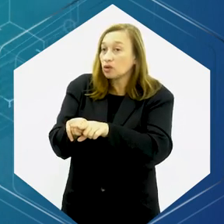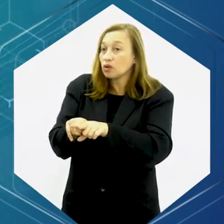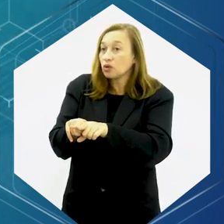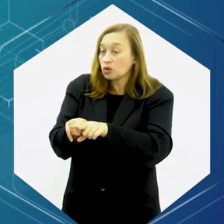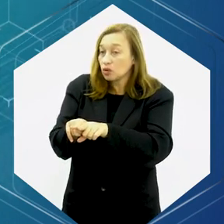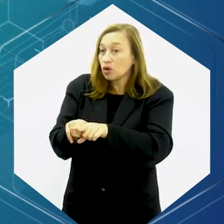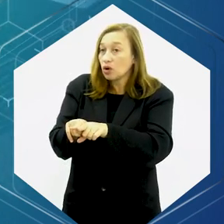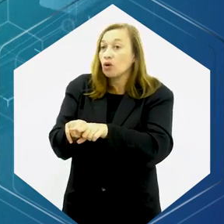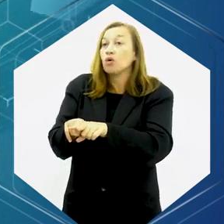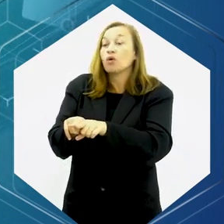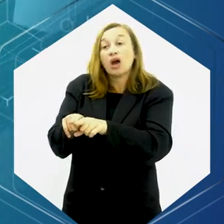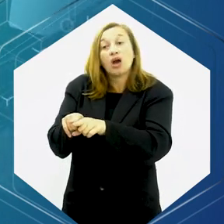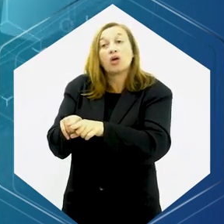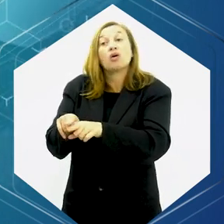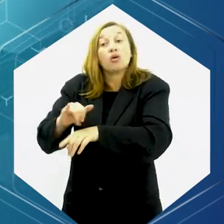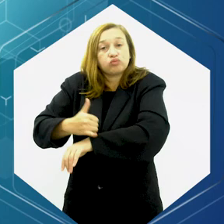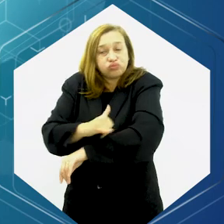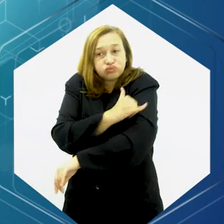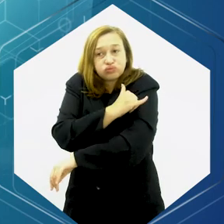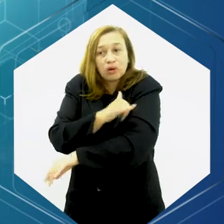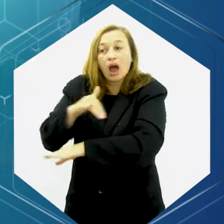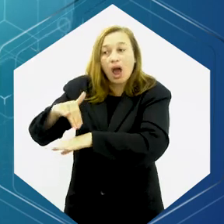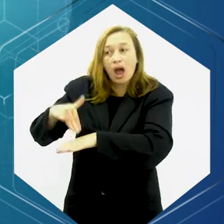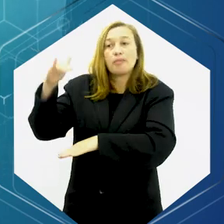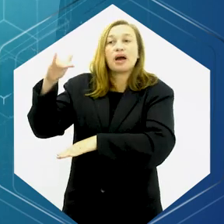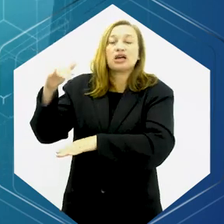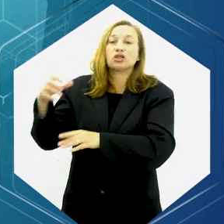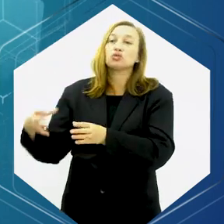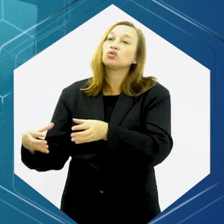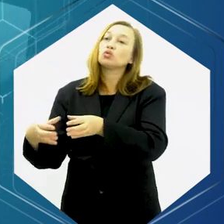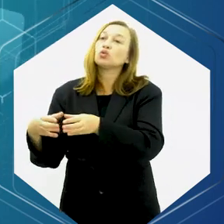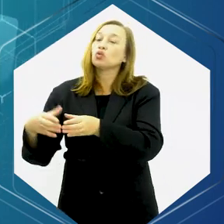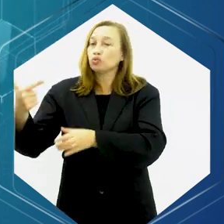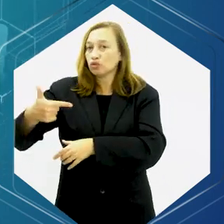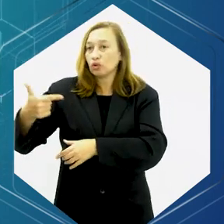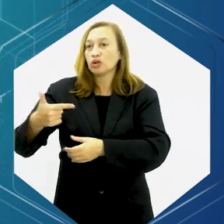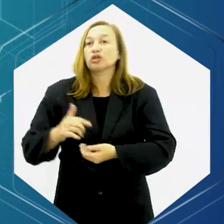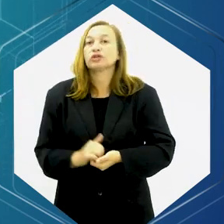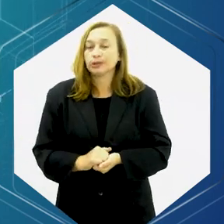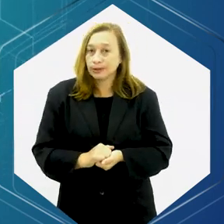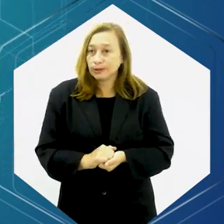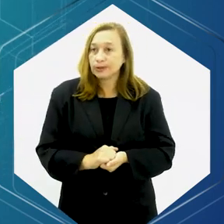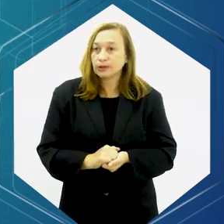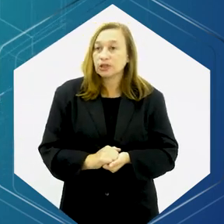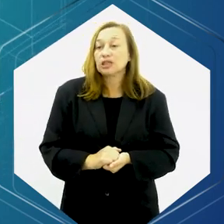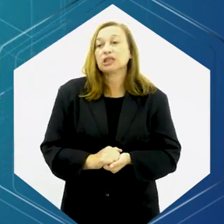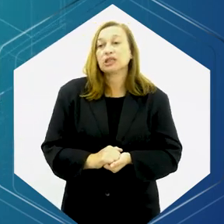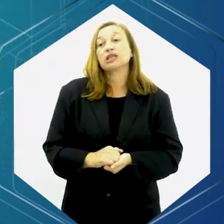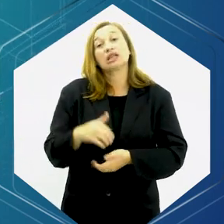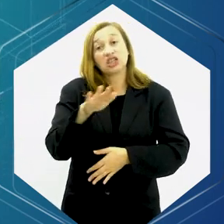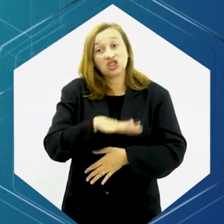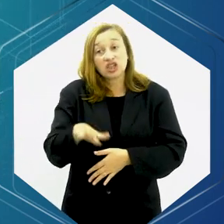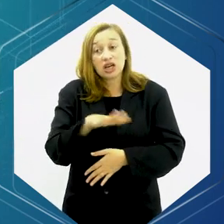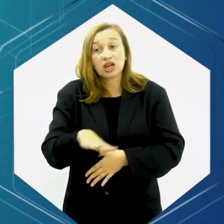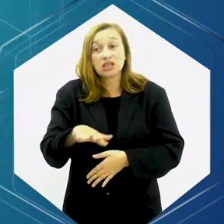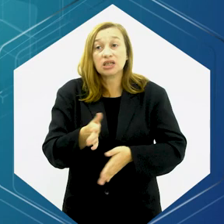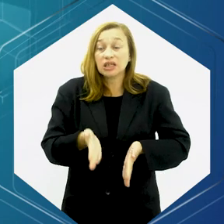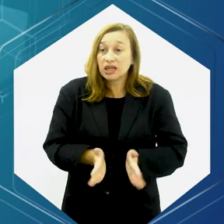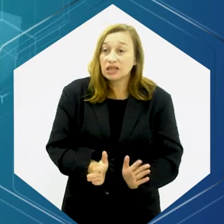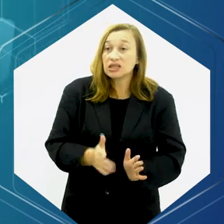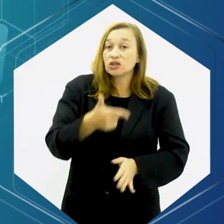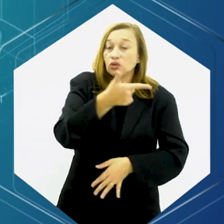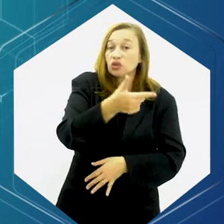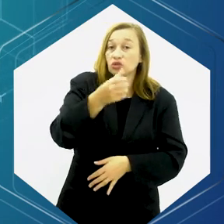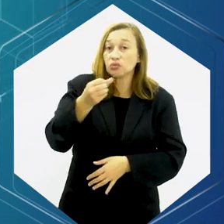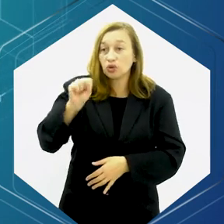uma maior prevalência tanto de excesso de peso quanto de obesidade eh no segundo grupo que foram aqueles grupo das crianças que